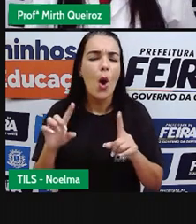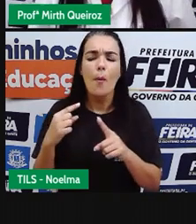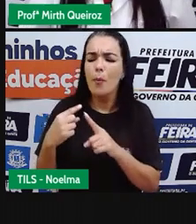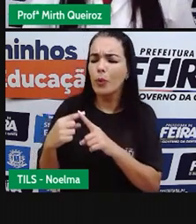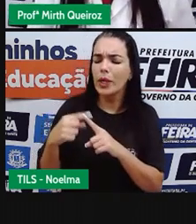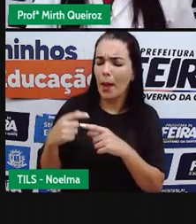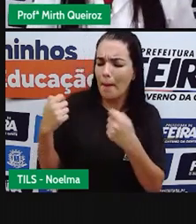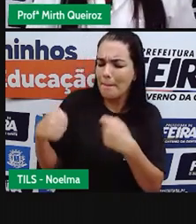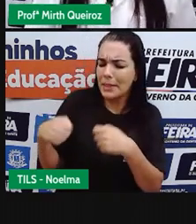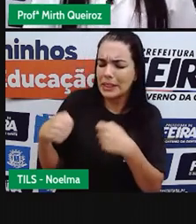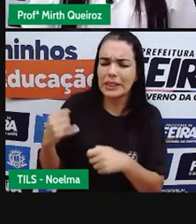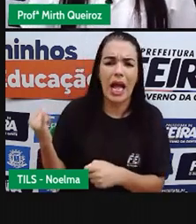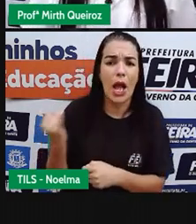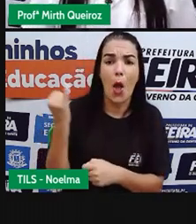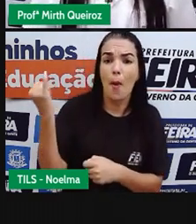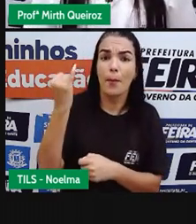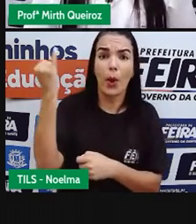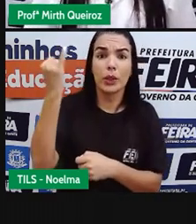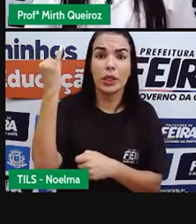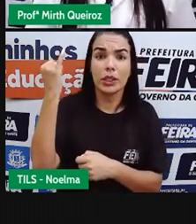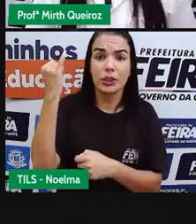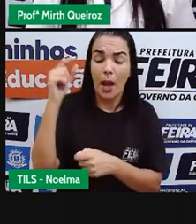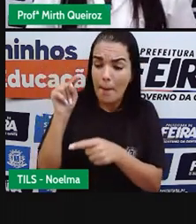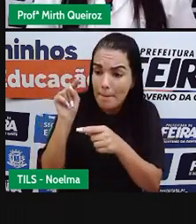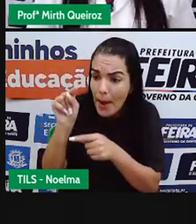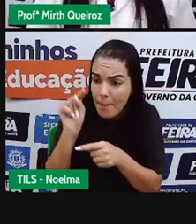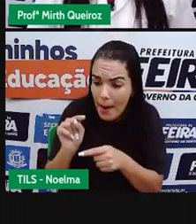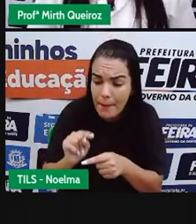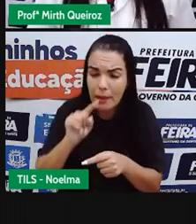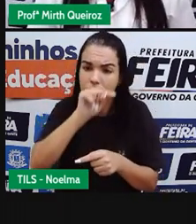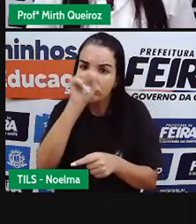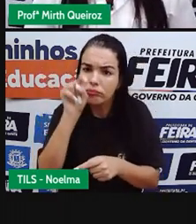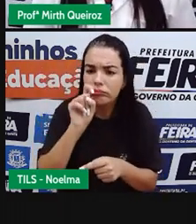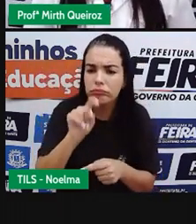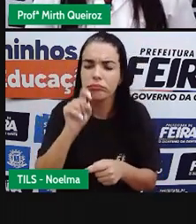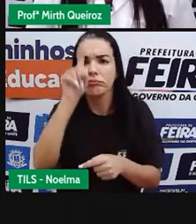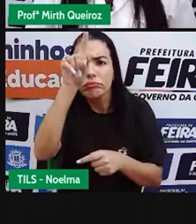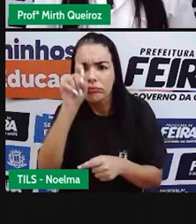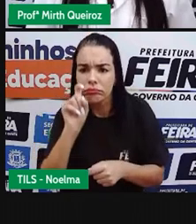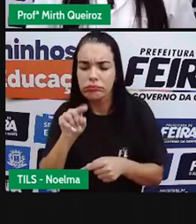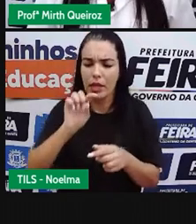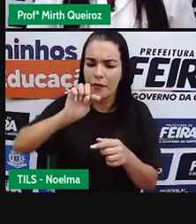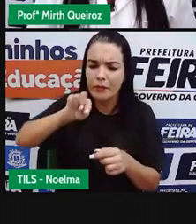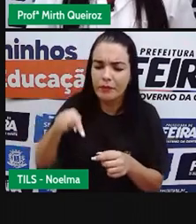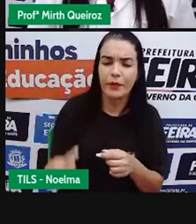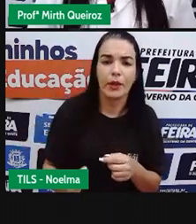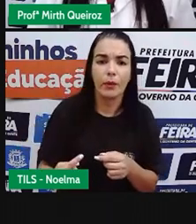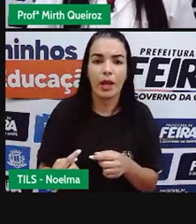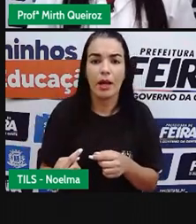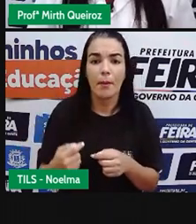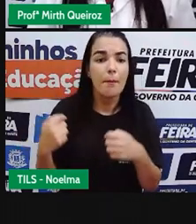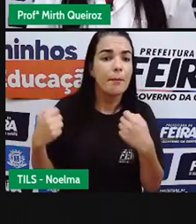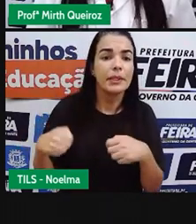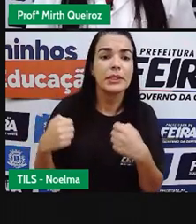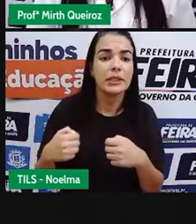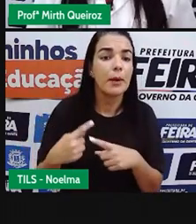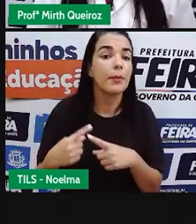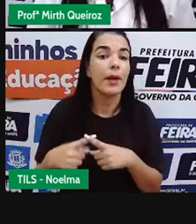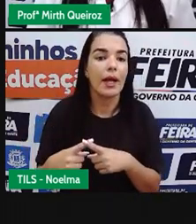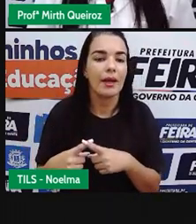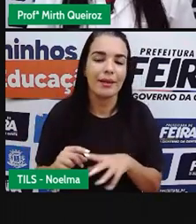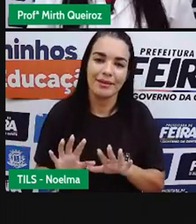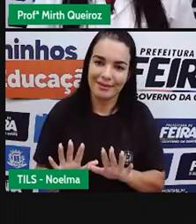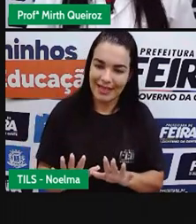Por que que é importante nós pontuarmos corretamente um texto? Se não houvesse esse sinal de pontuação,